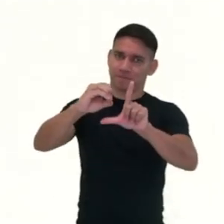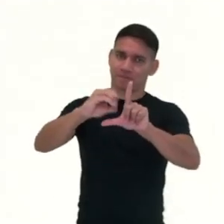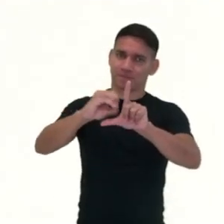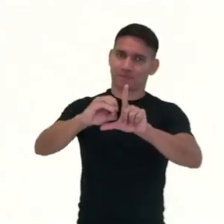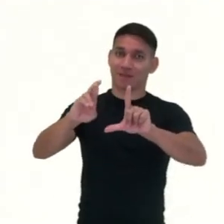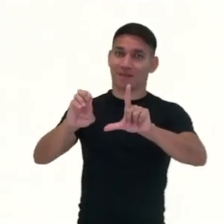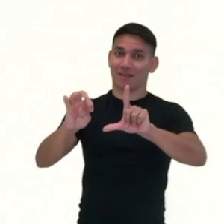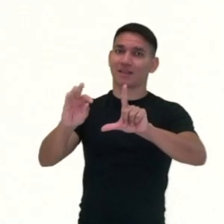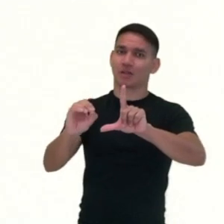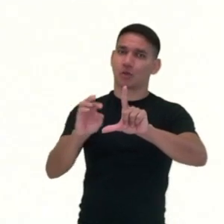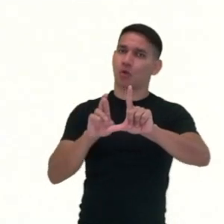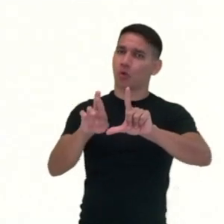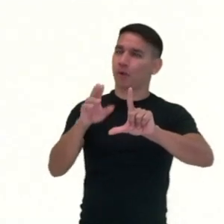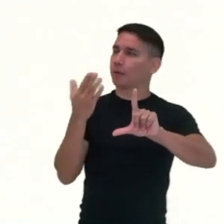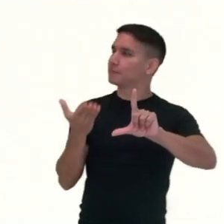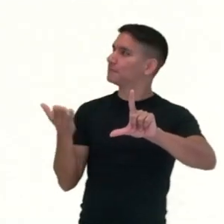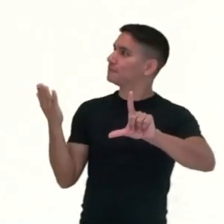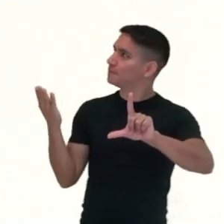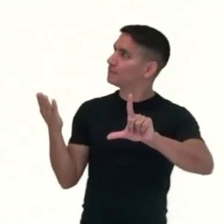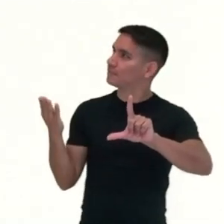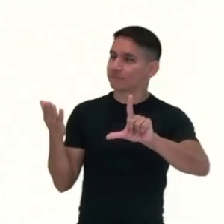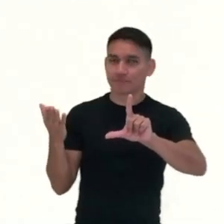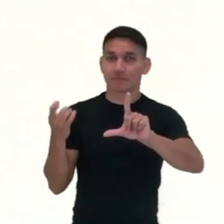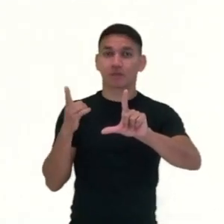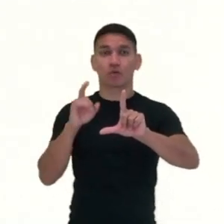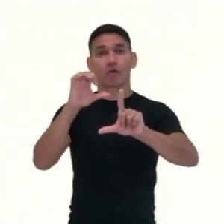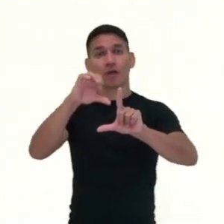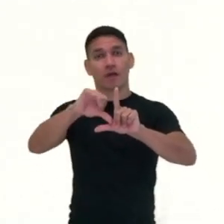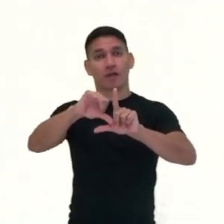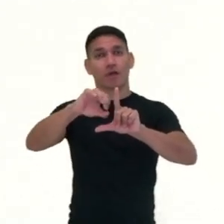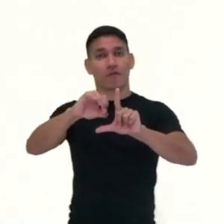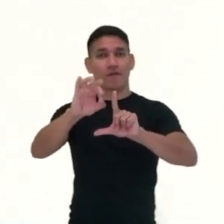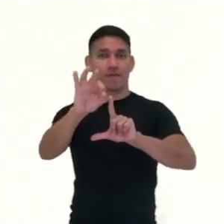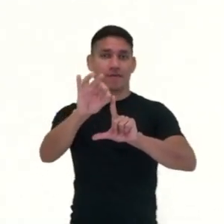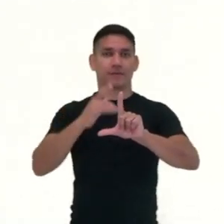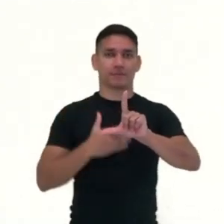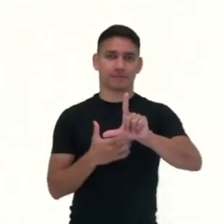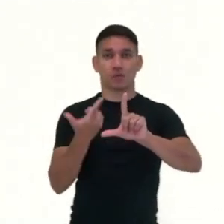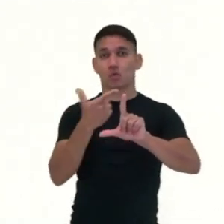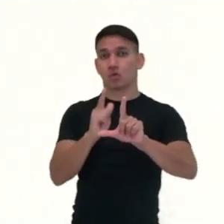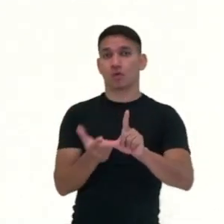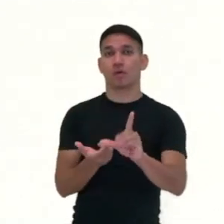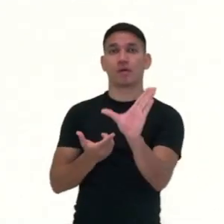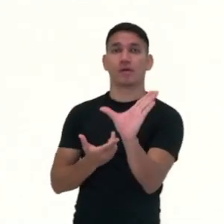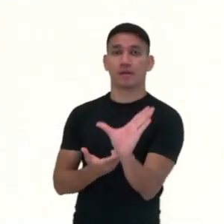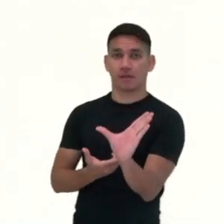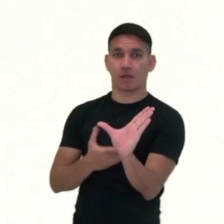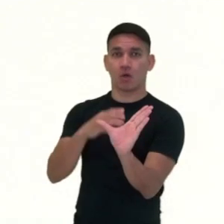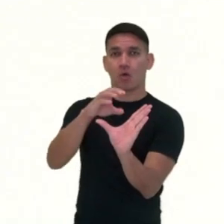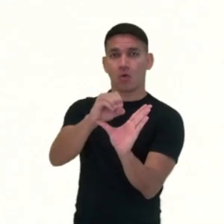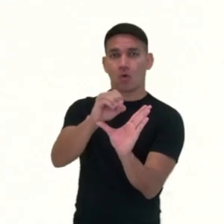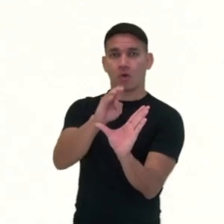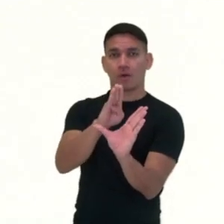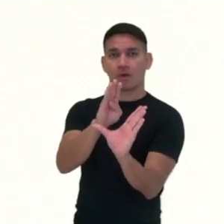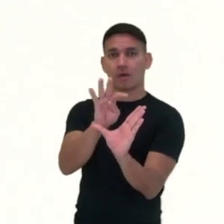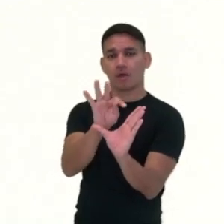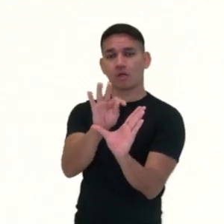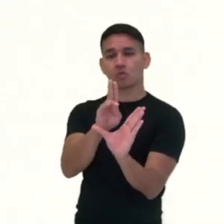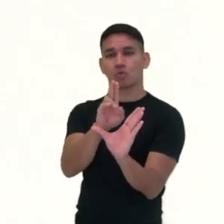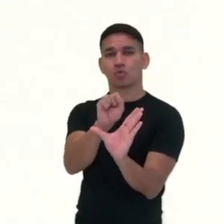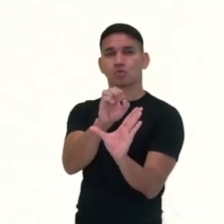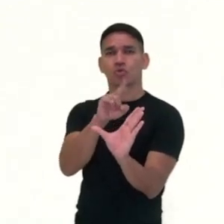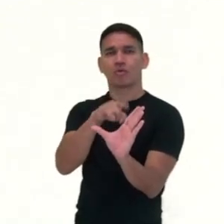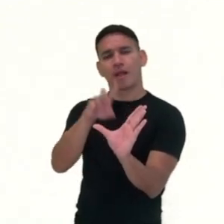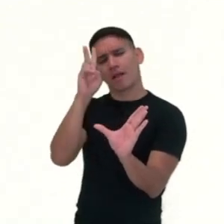a perguntinha aí que a professora fez, né? O ângulo reto, ele é 90 graus. O obtuso, a gente tem como referência o Lzinho que